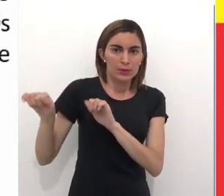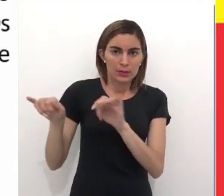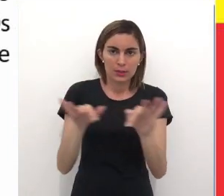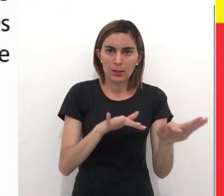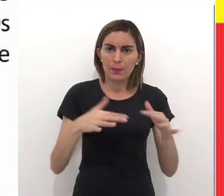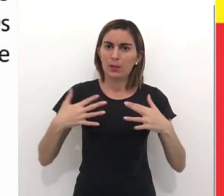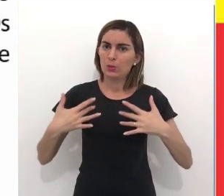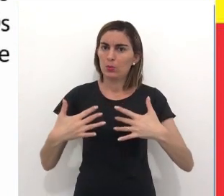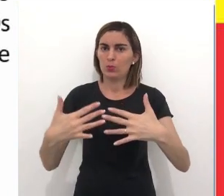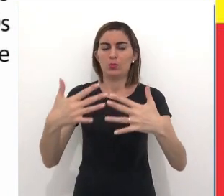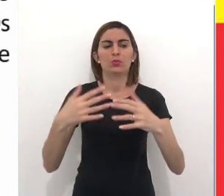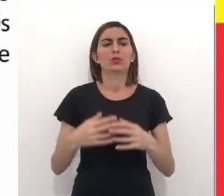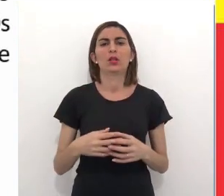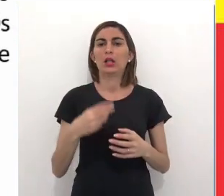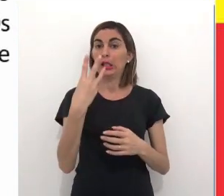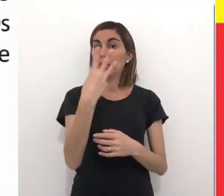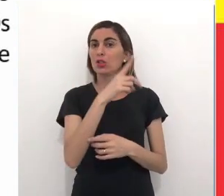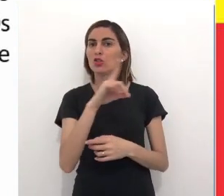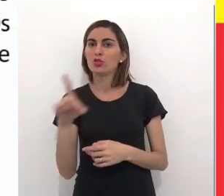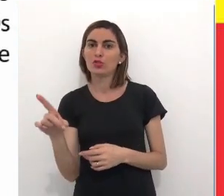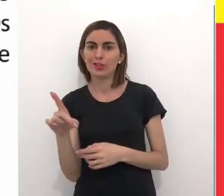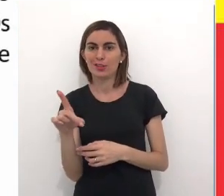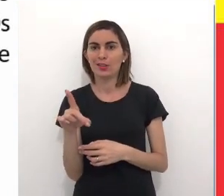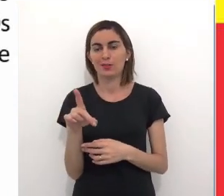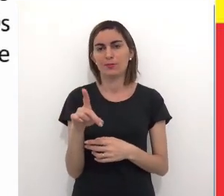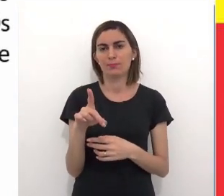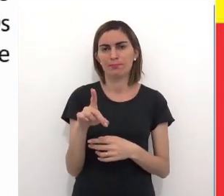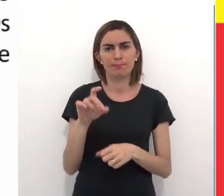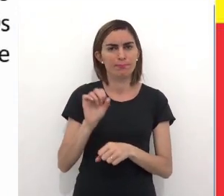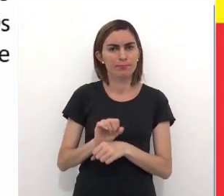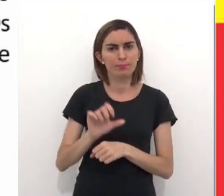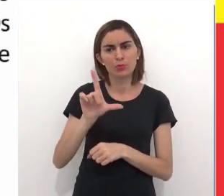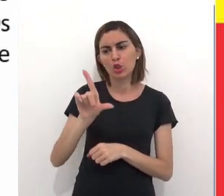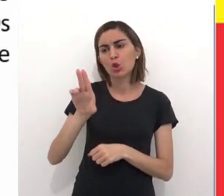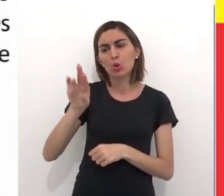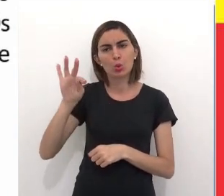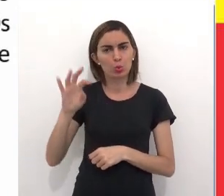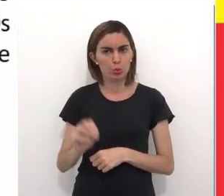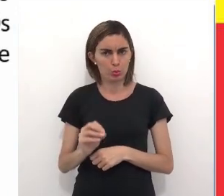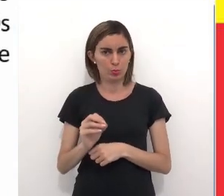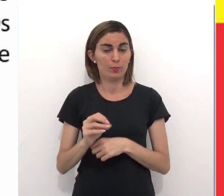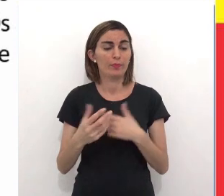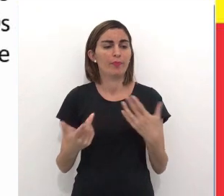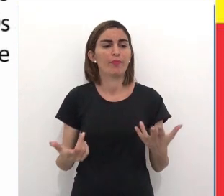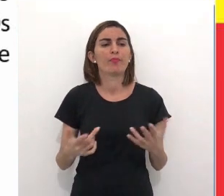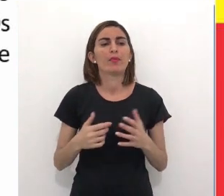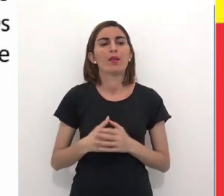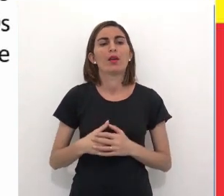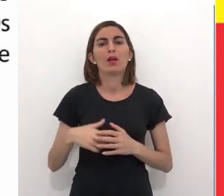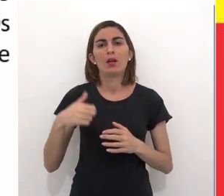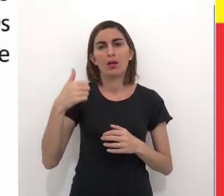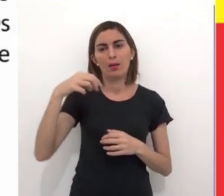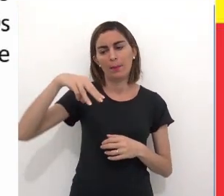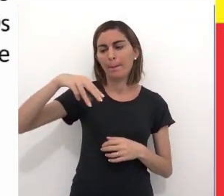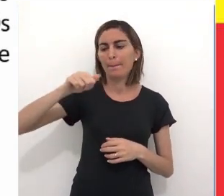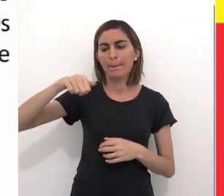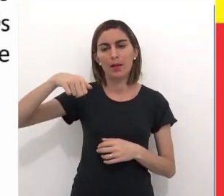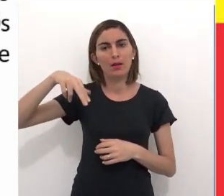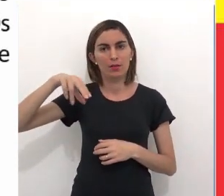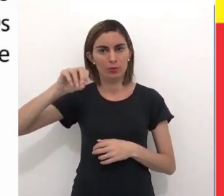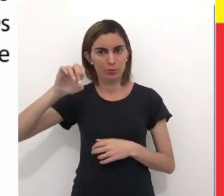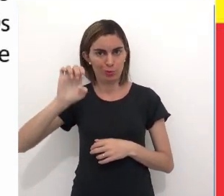semana. Após 3 dias de luta, o presidente da província de Pernambuco, Manuel